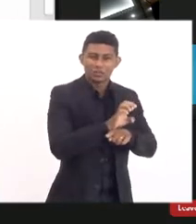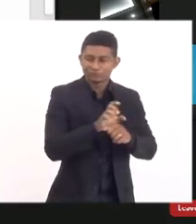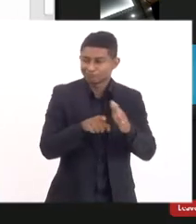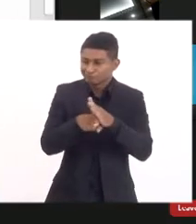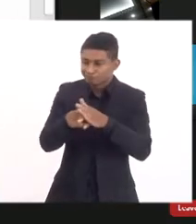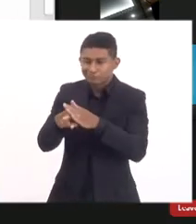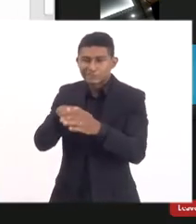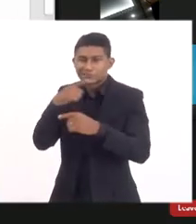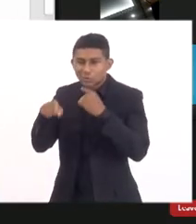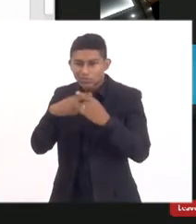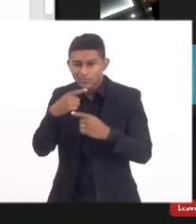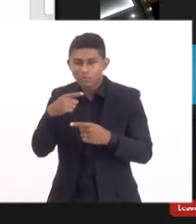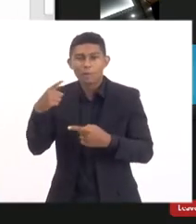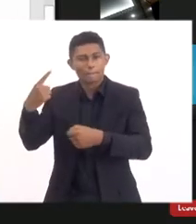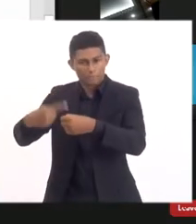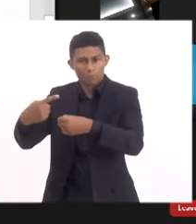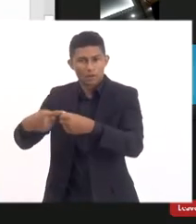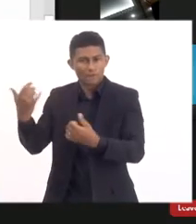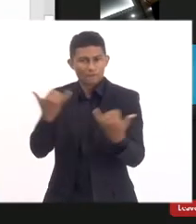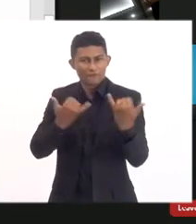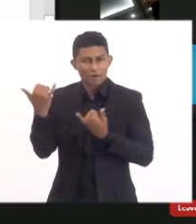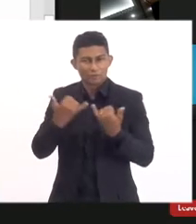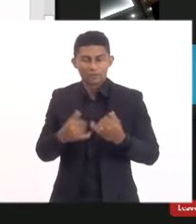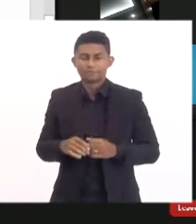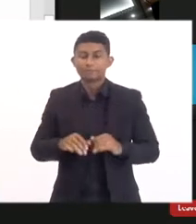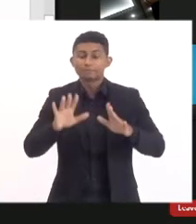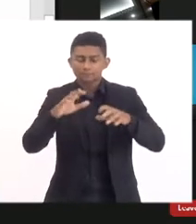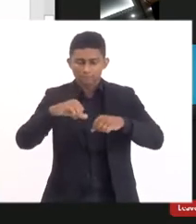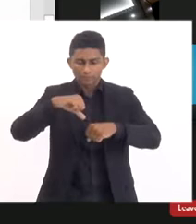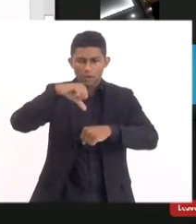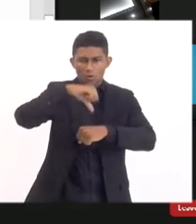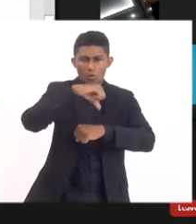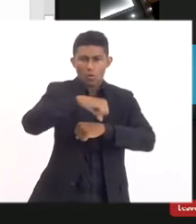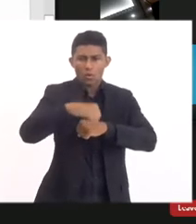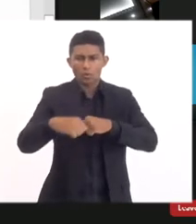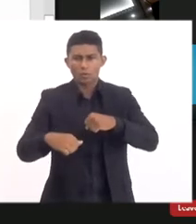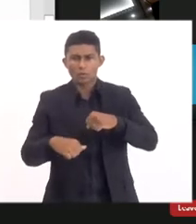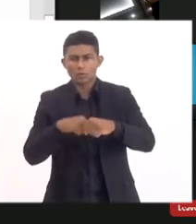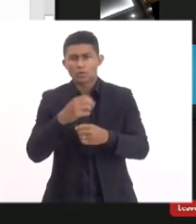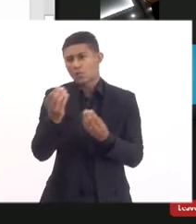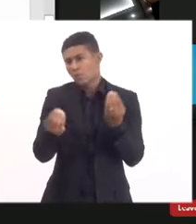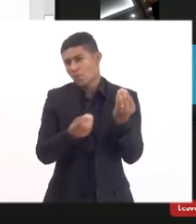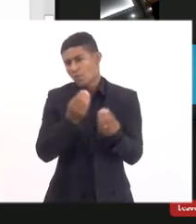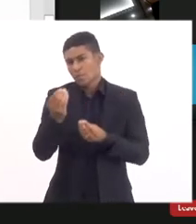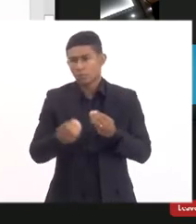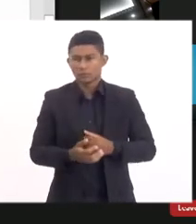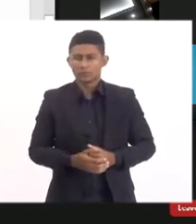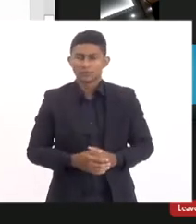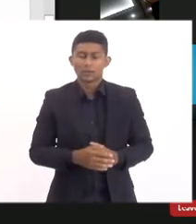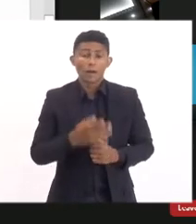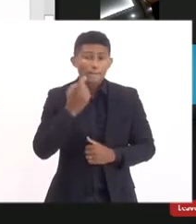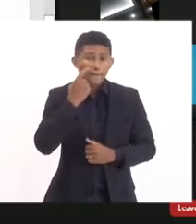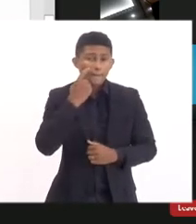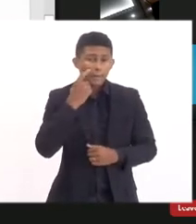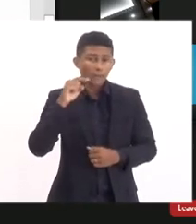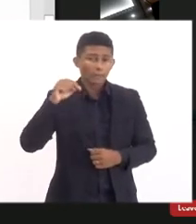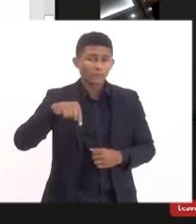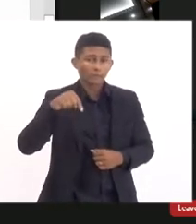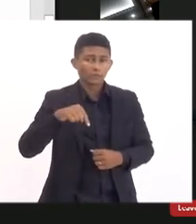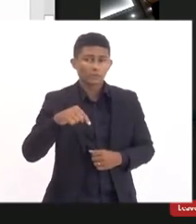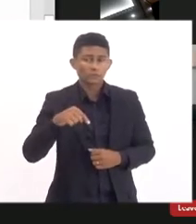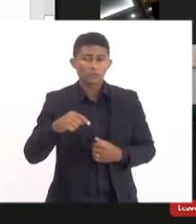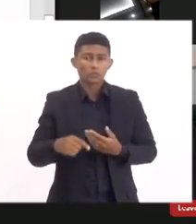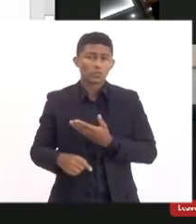Aqui o cenário da Ômicron, só para a gente, para vocês entenderem como foi a curva, né? Vocês percebem aqui essa